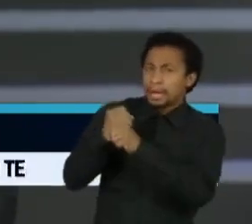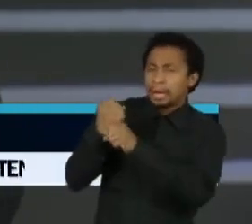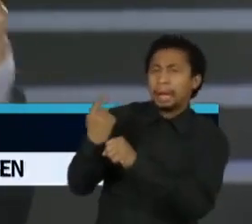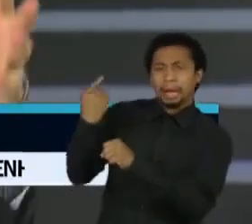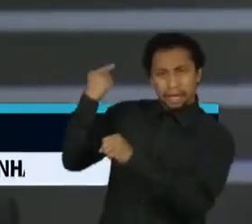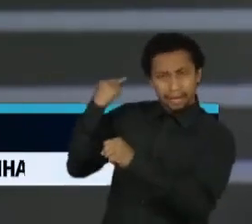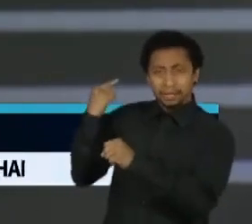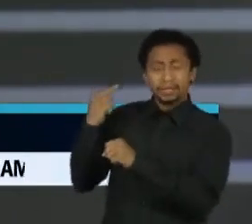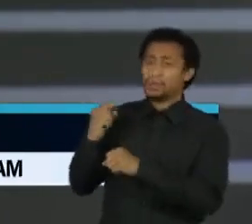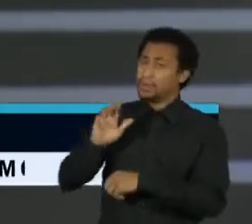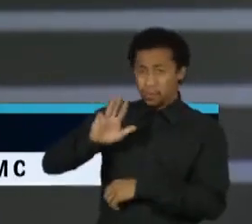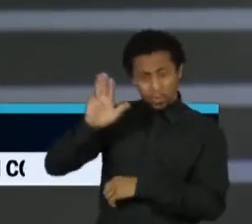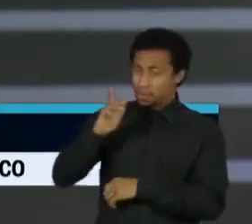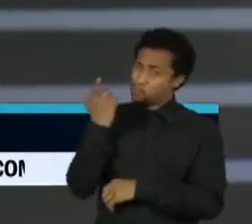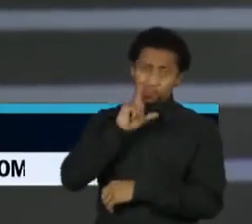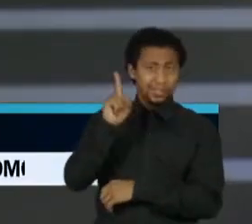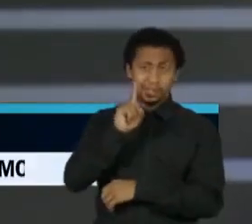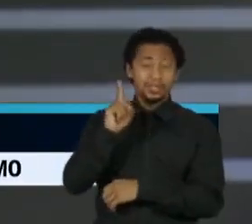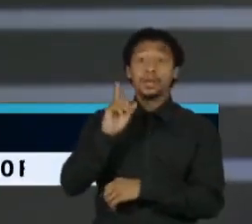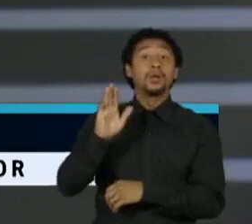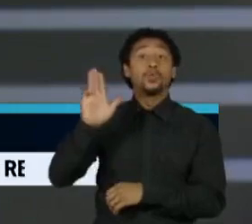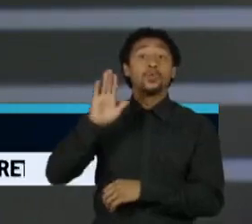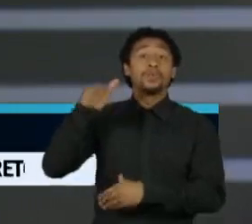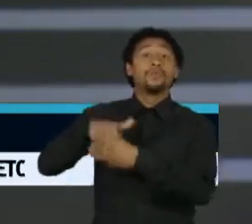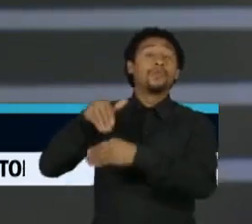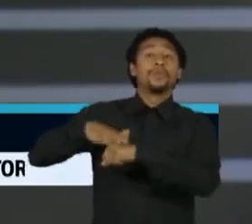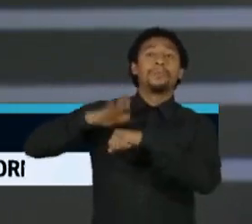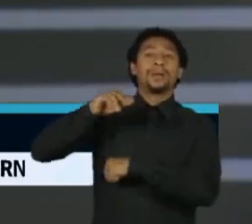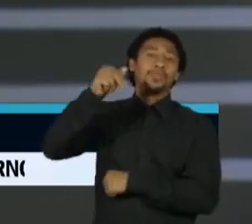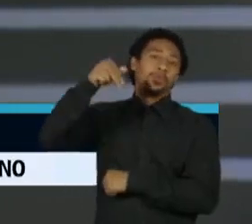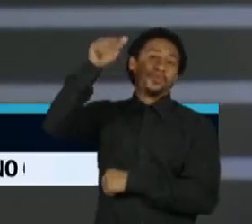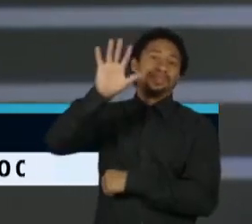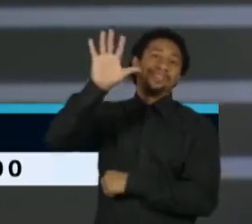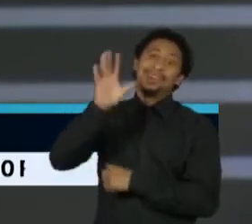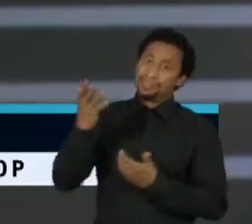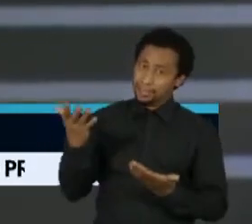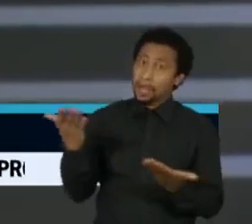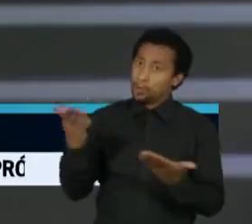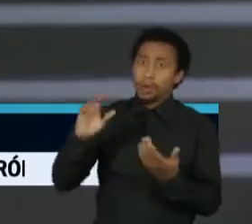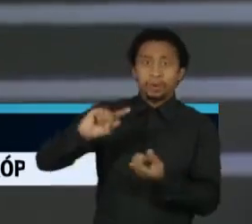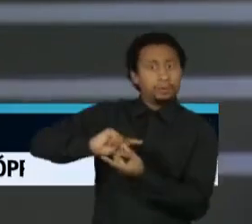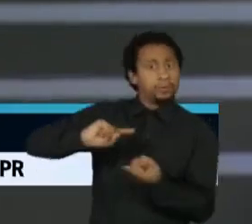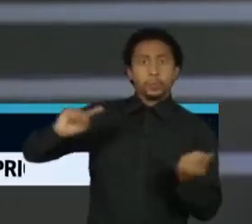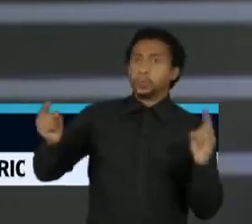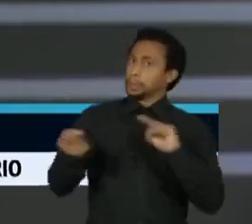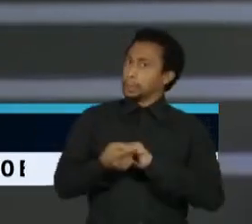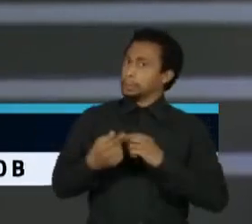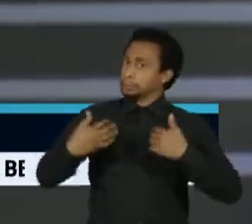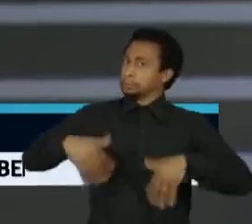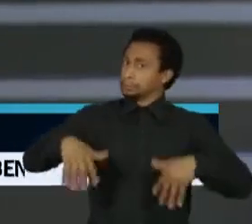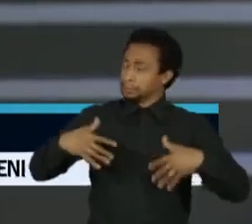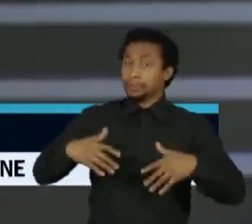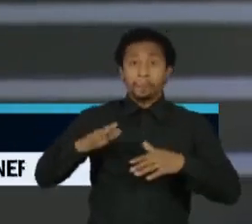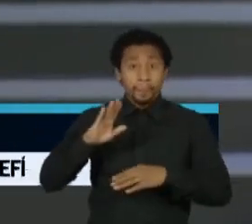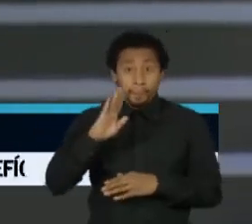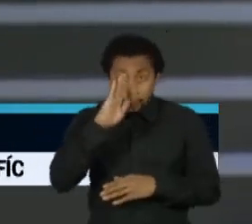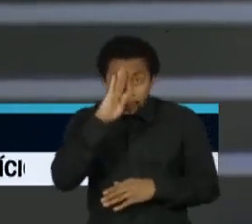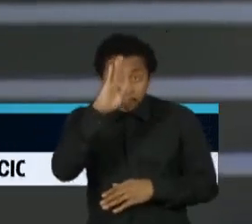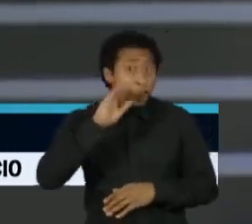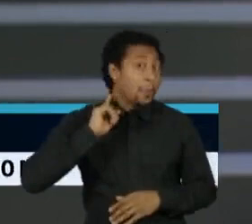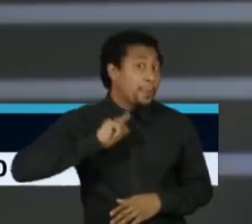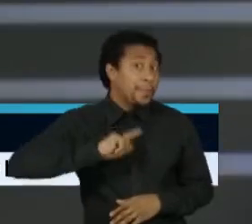lulista, petista, centro-esquerda. Então, ganhar esses estados, virar esses estados, e em particular Minas Gerais, né,